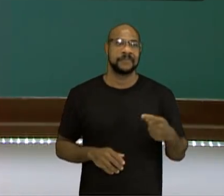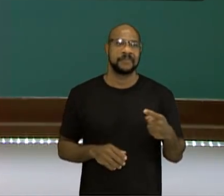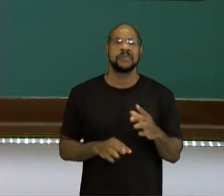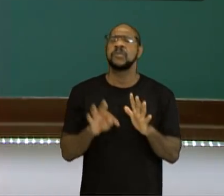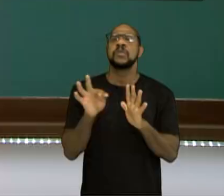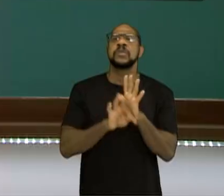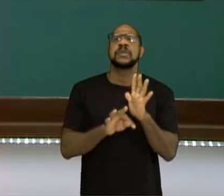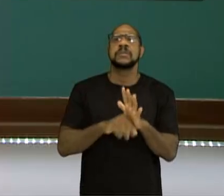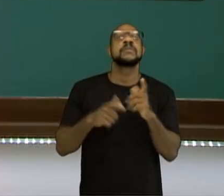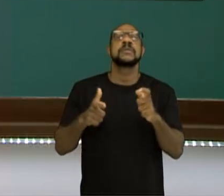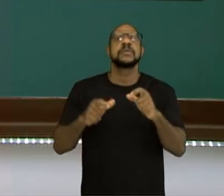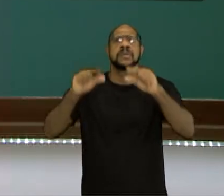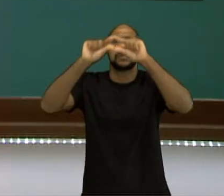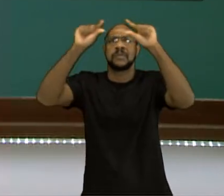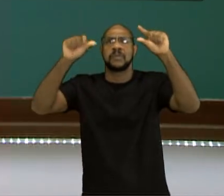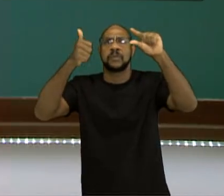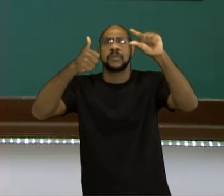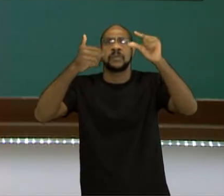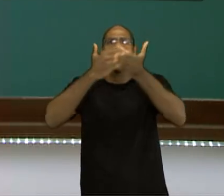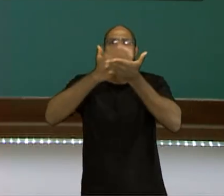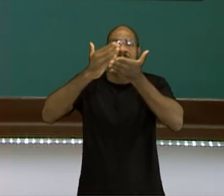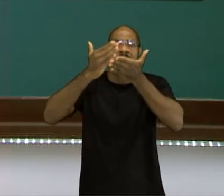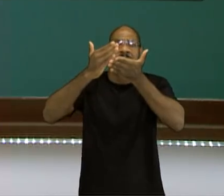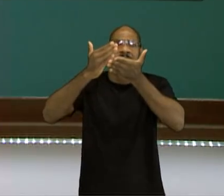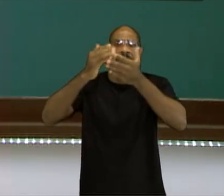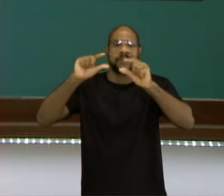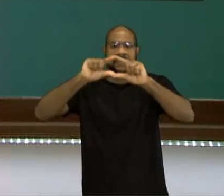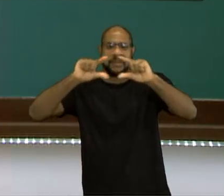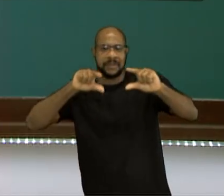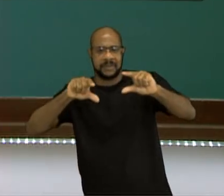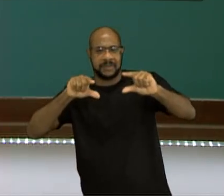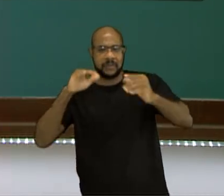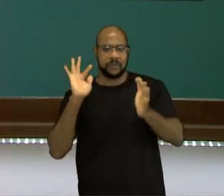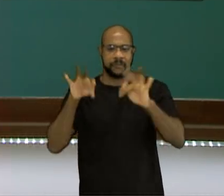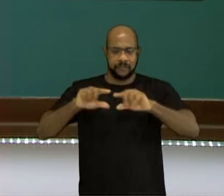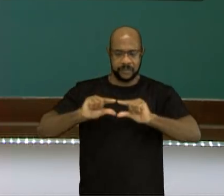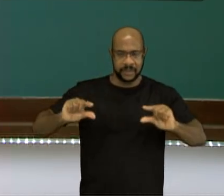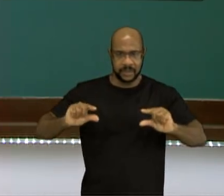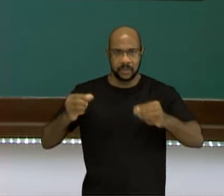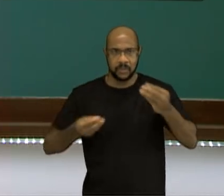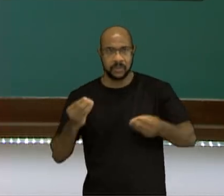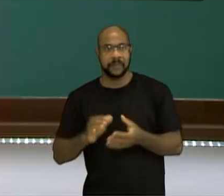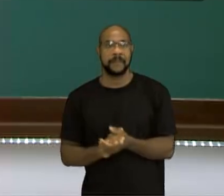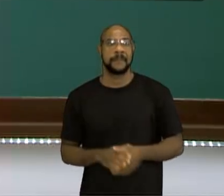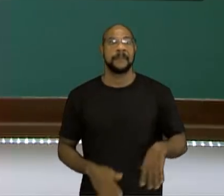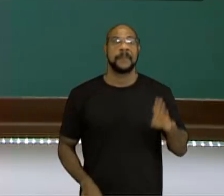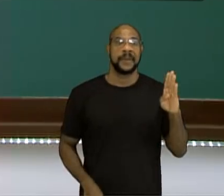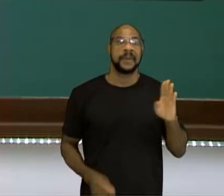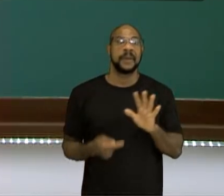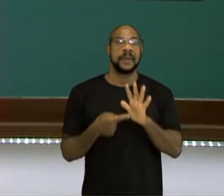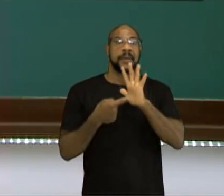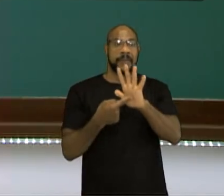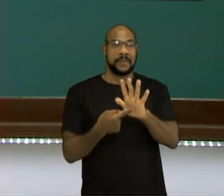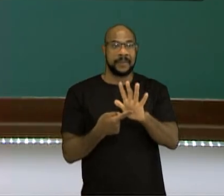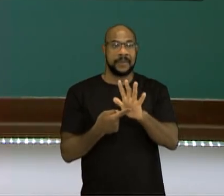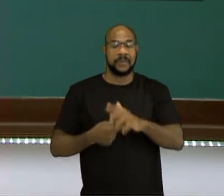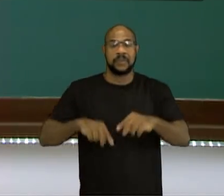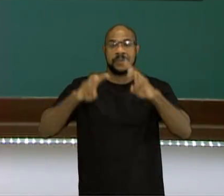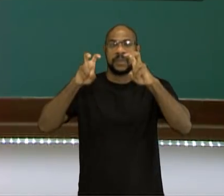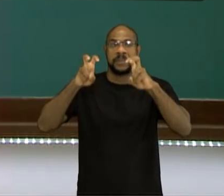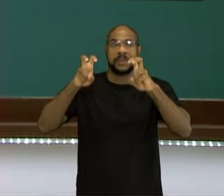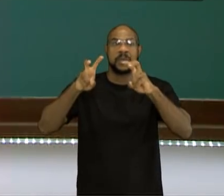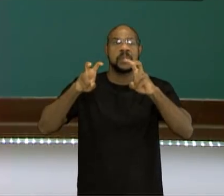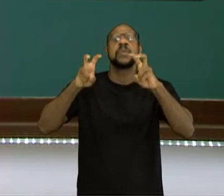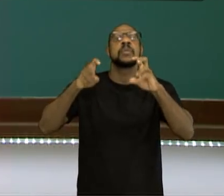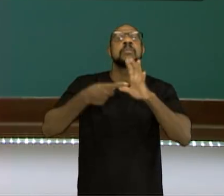do texto? É no meio? Vamos montar esse quebra-cabeça juntos. Letra B. A apresentação do tema. Será